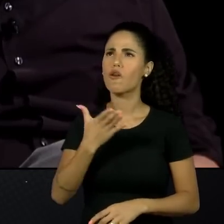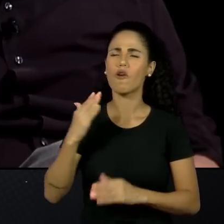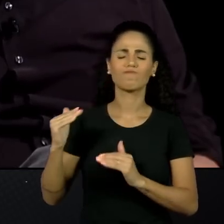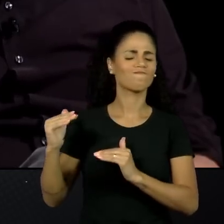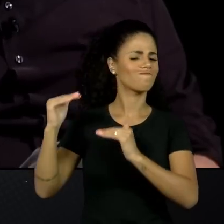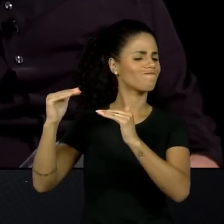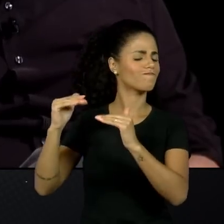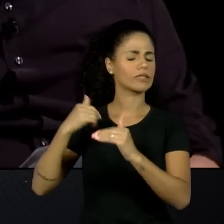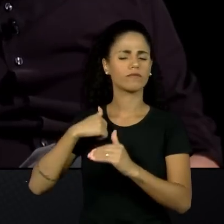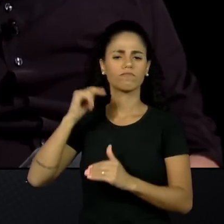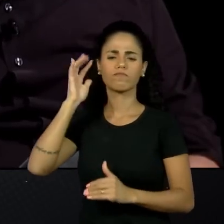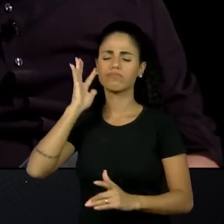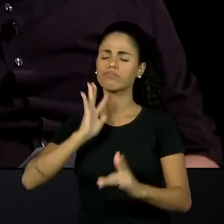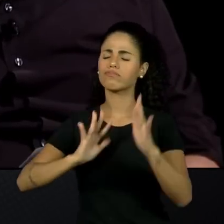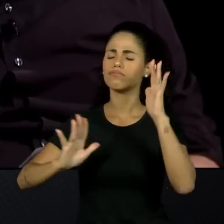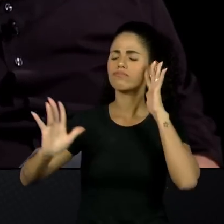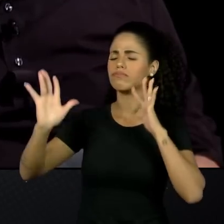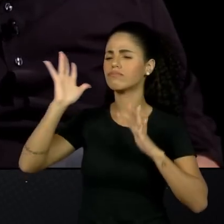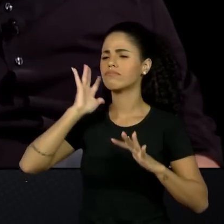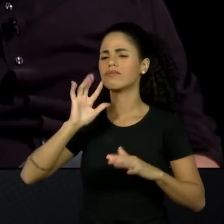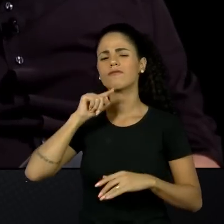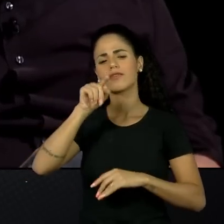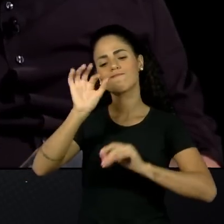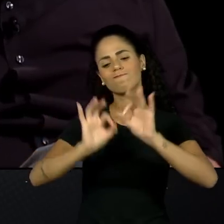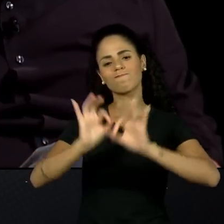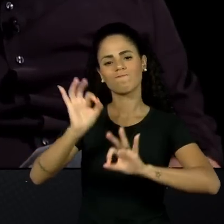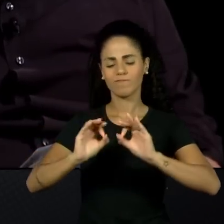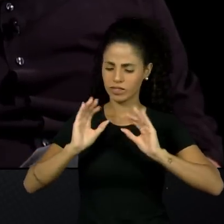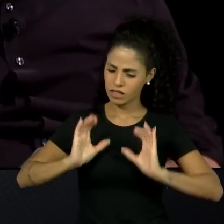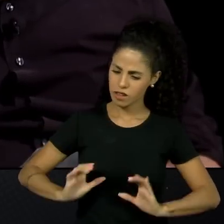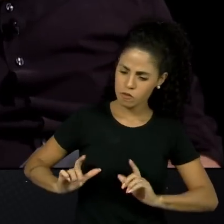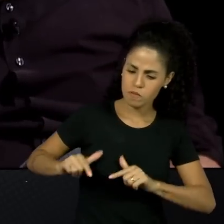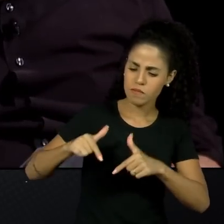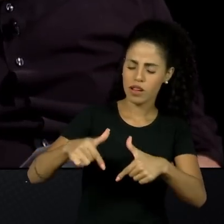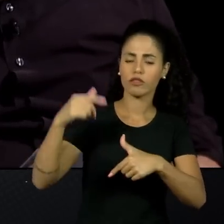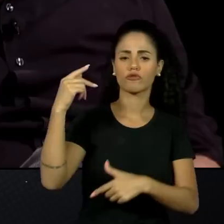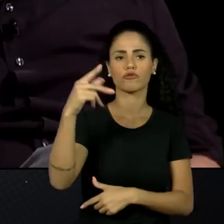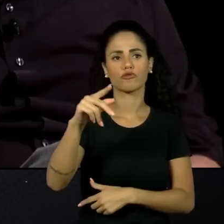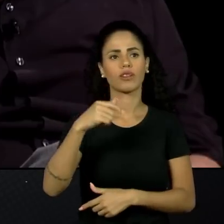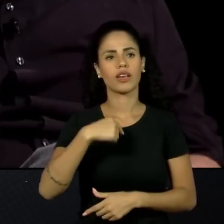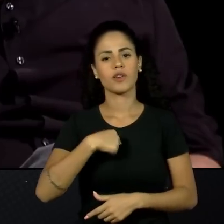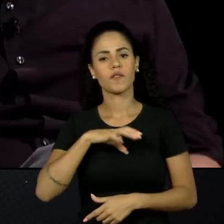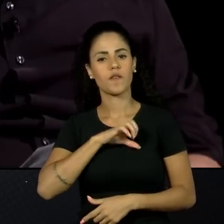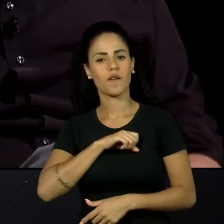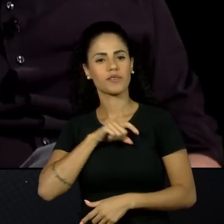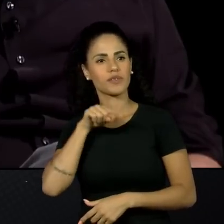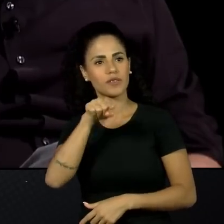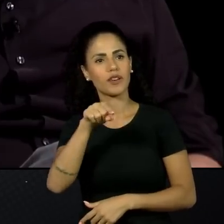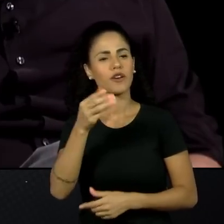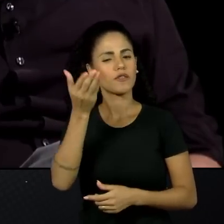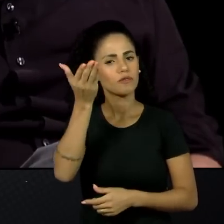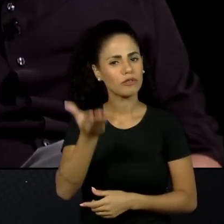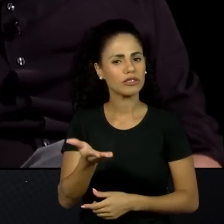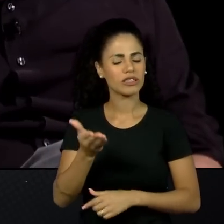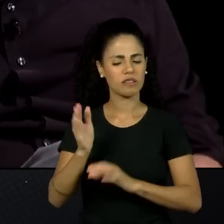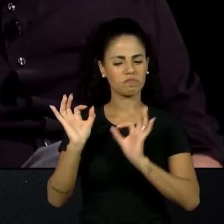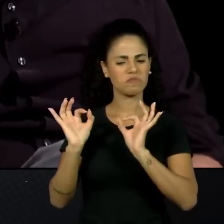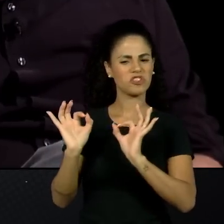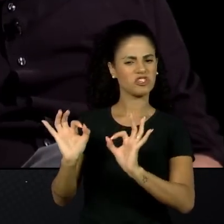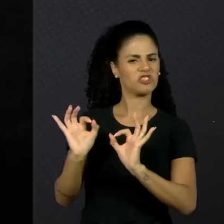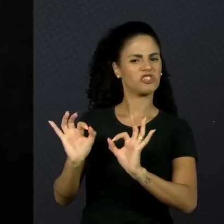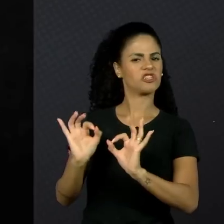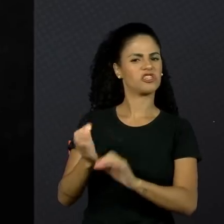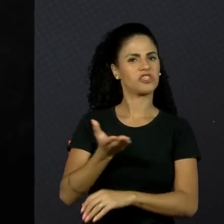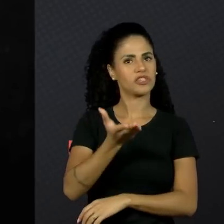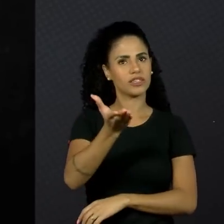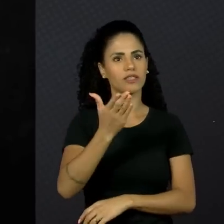Elegante nos seus pensamentos, nas suas atitudes, no seu comportamento. Eu adoro gente assim. Você é muito refinado.